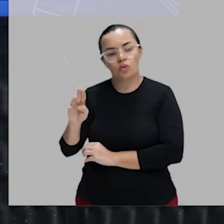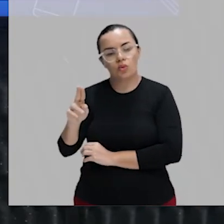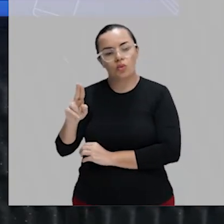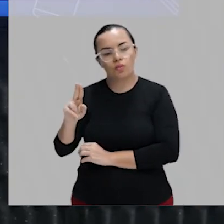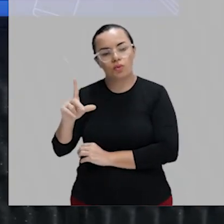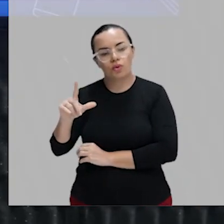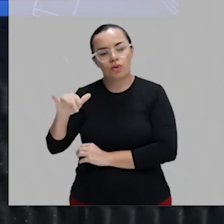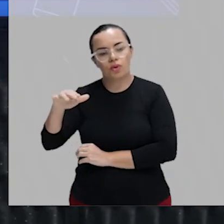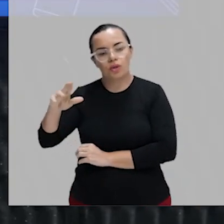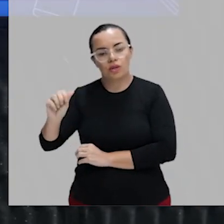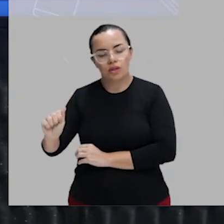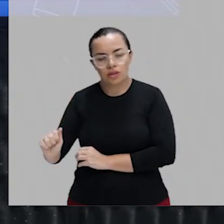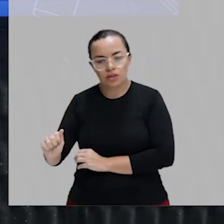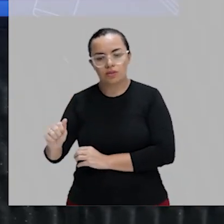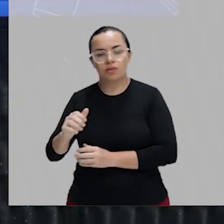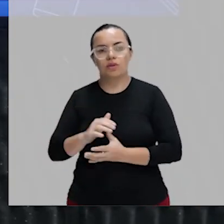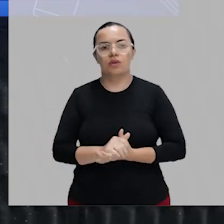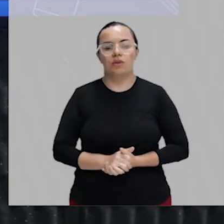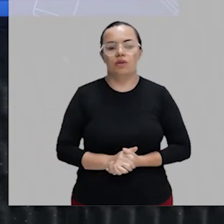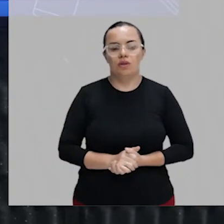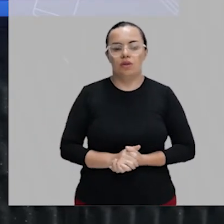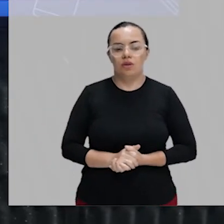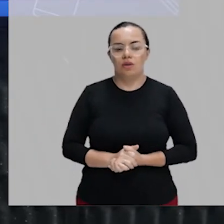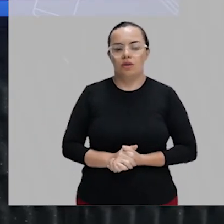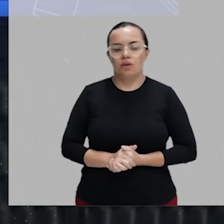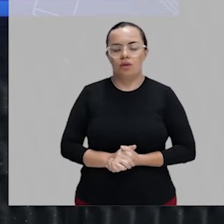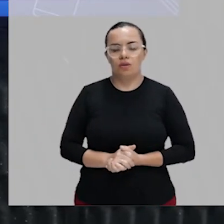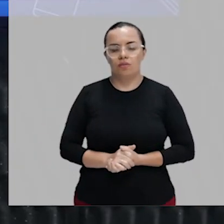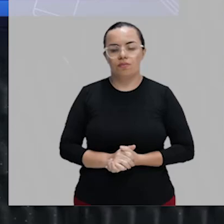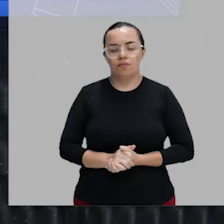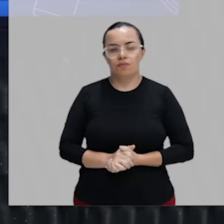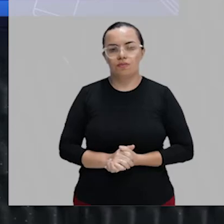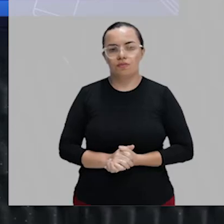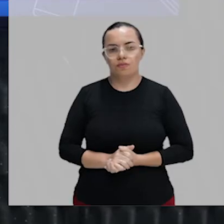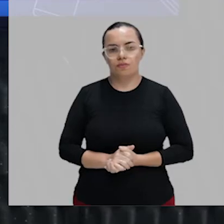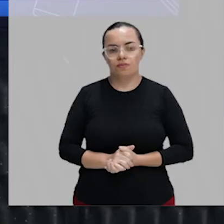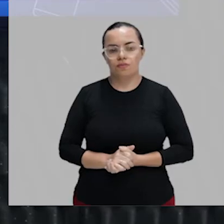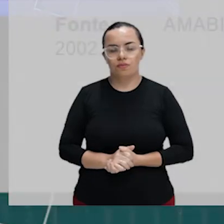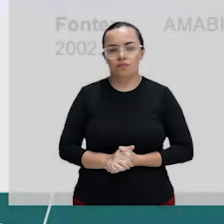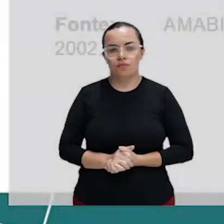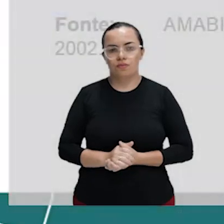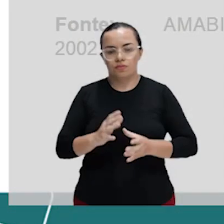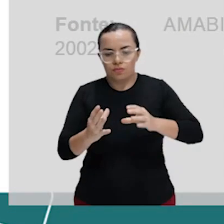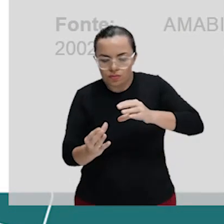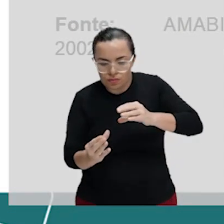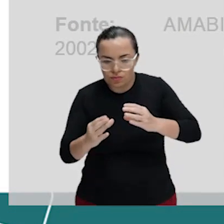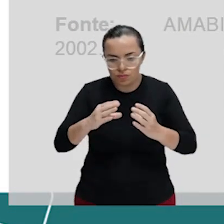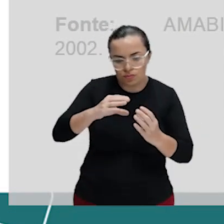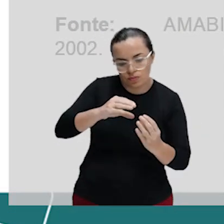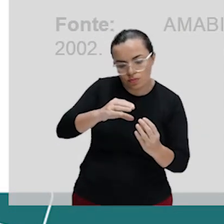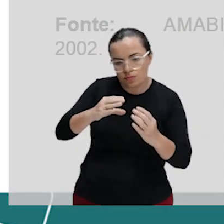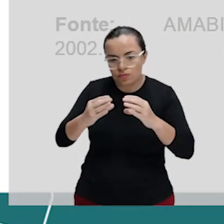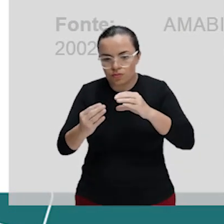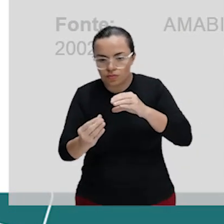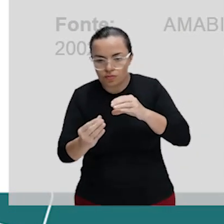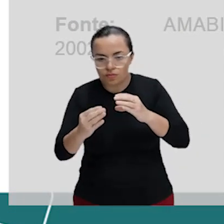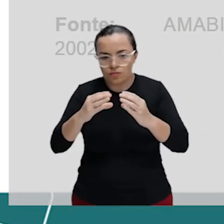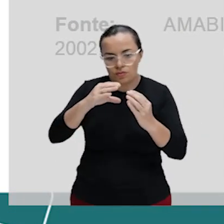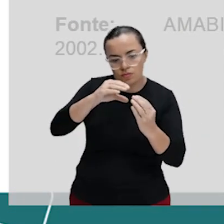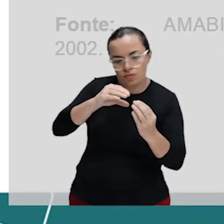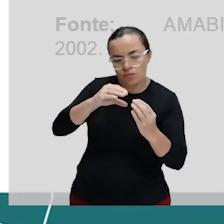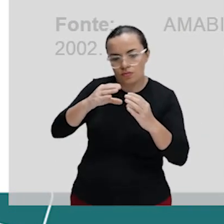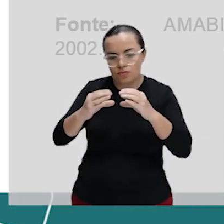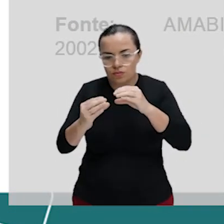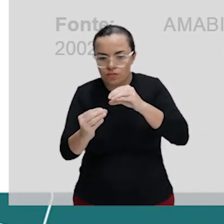centríolos, eles são feitos de microtúbulos. Então, é aqui, pessoal, ó. Isso aqui é o que a gente chama de